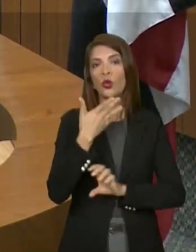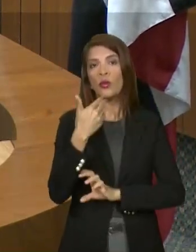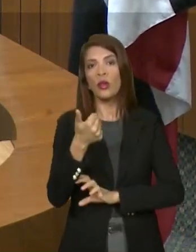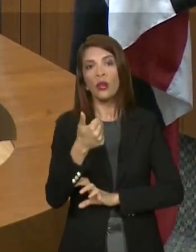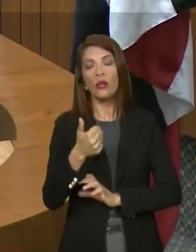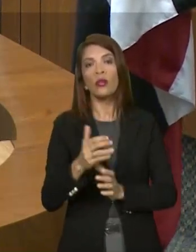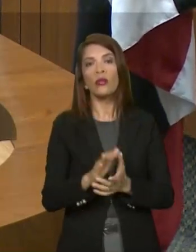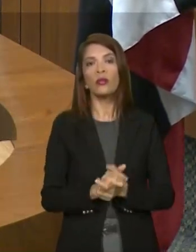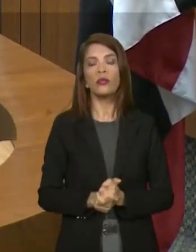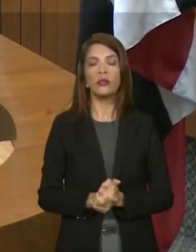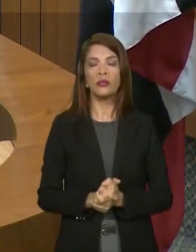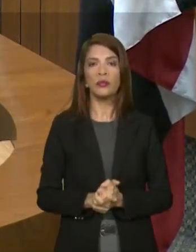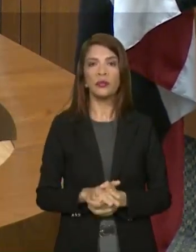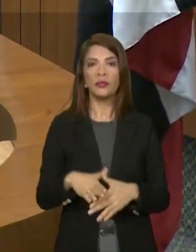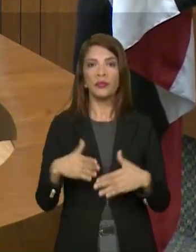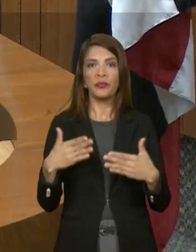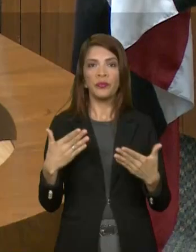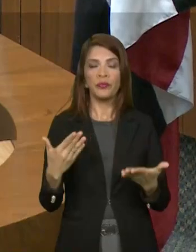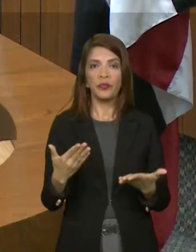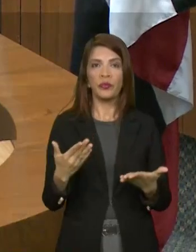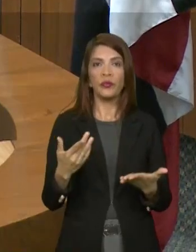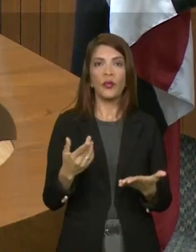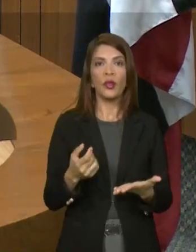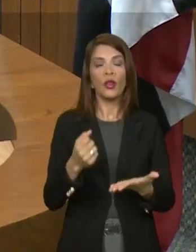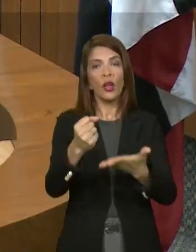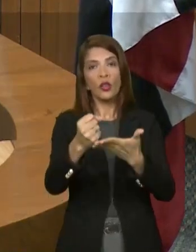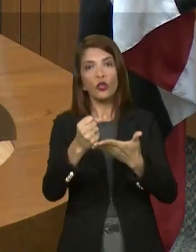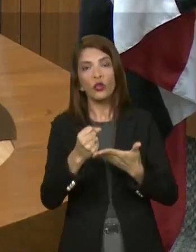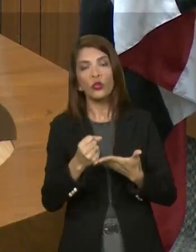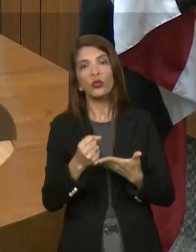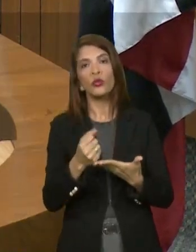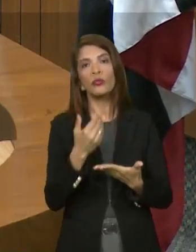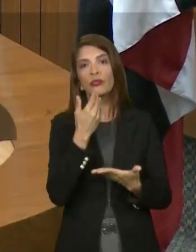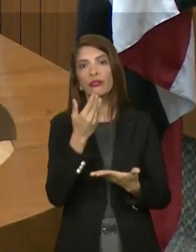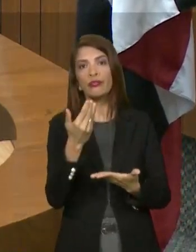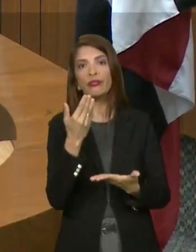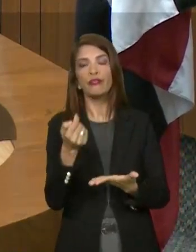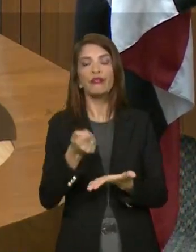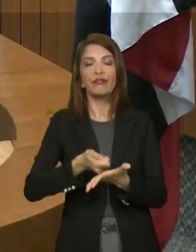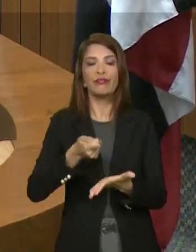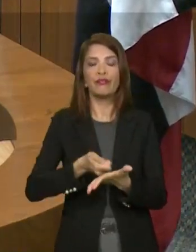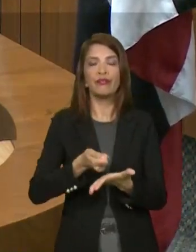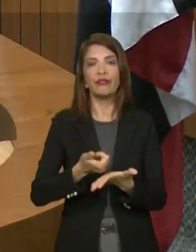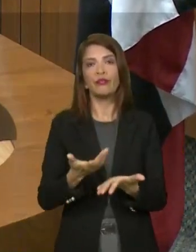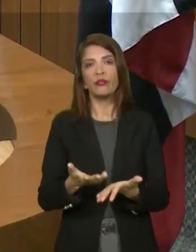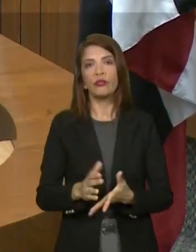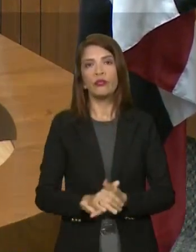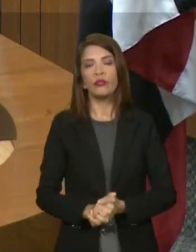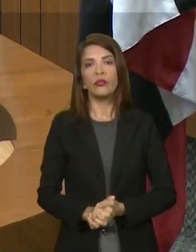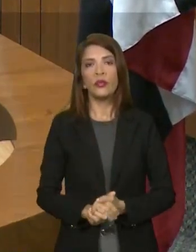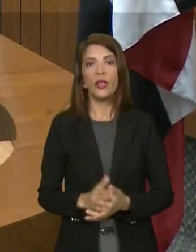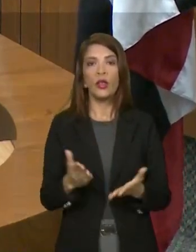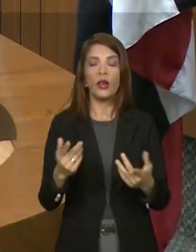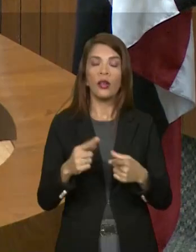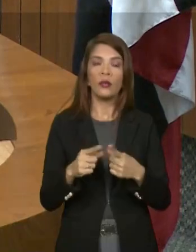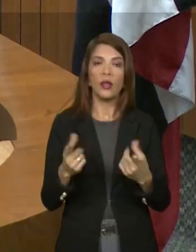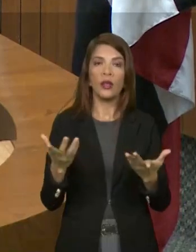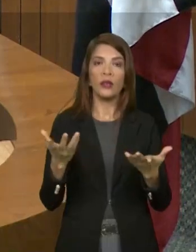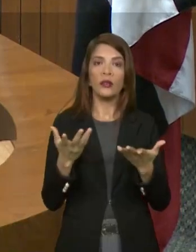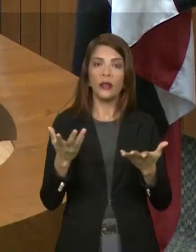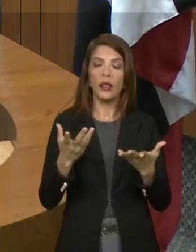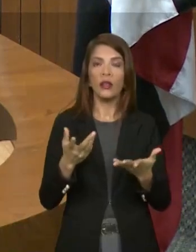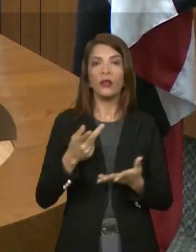Então, é muito bom com a sua ajuda ser cobrado, mas eu quero que você fale para a nossa